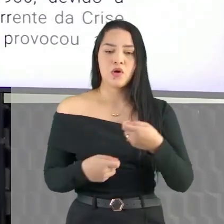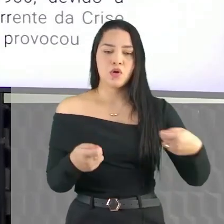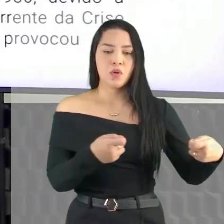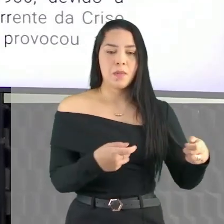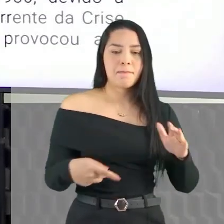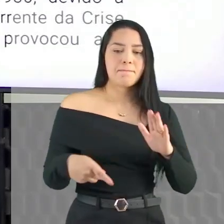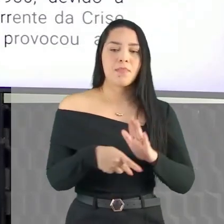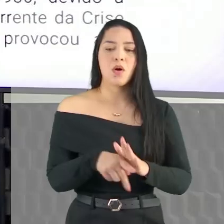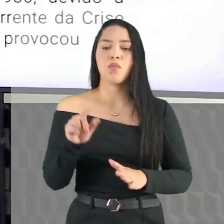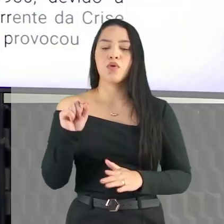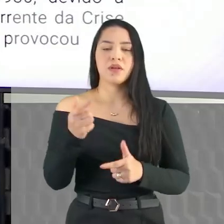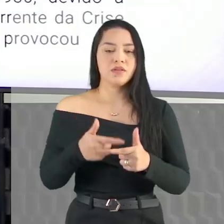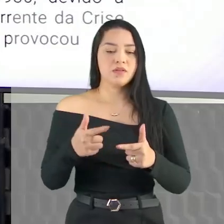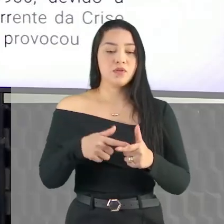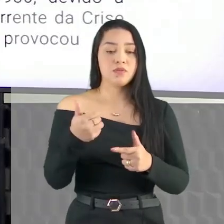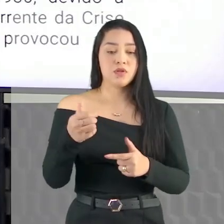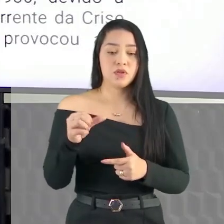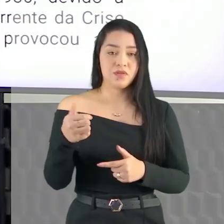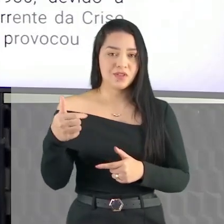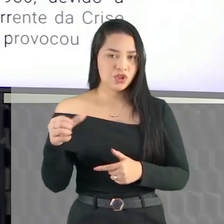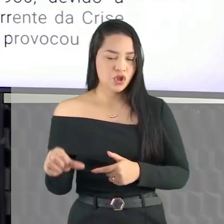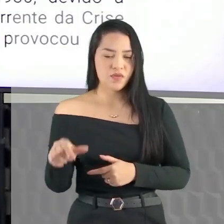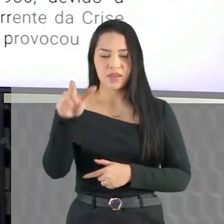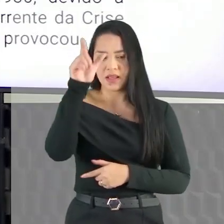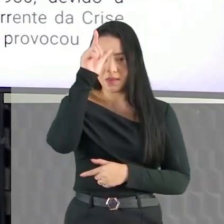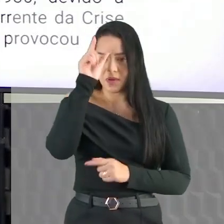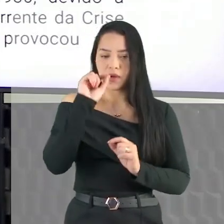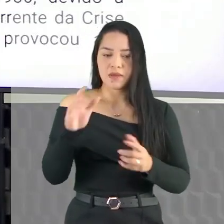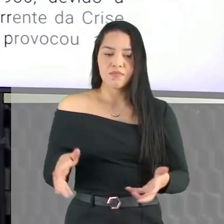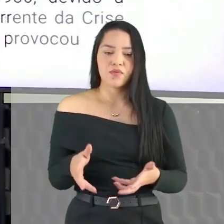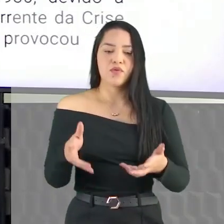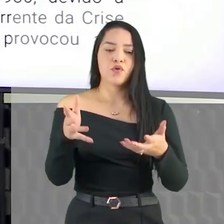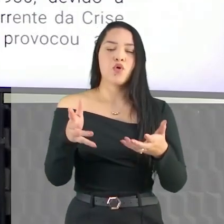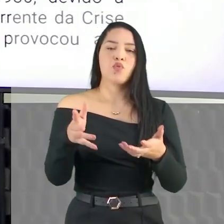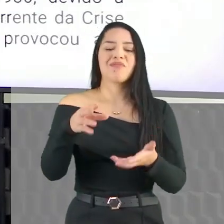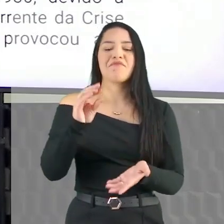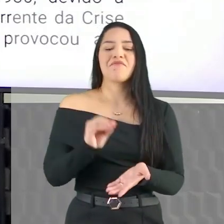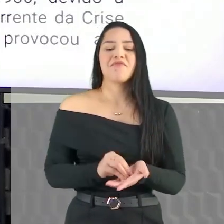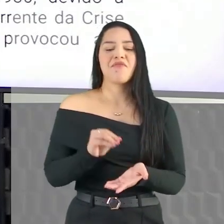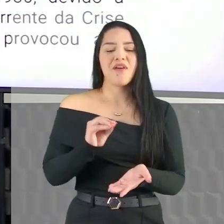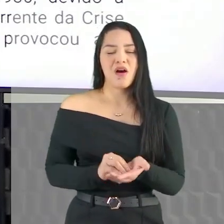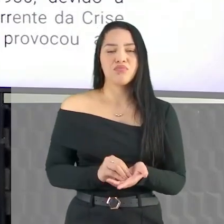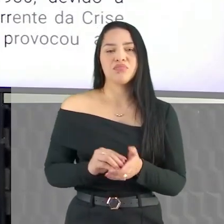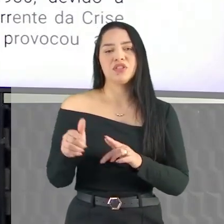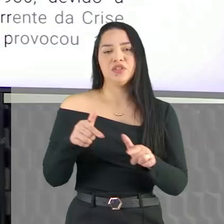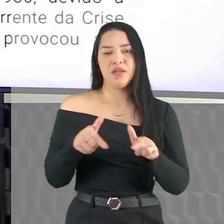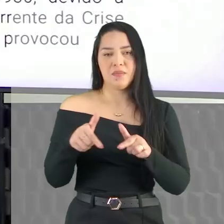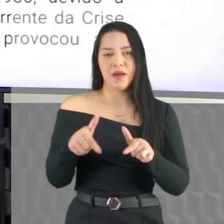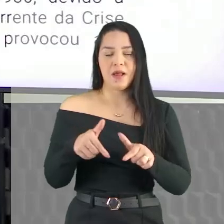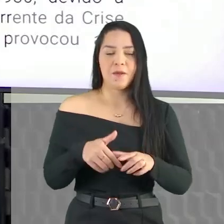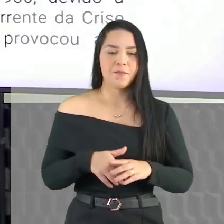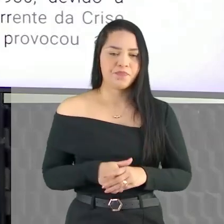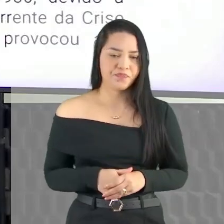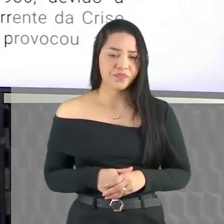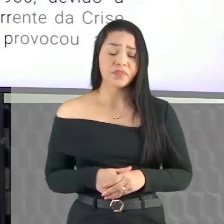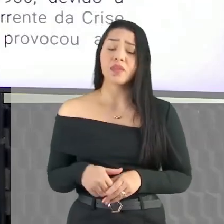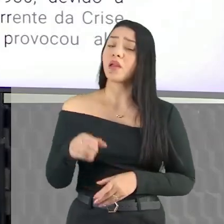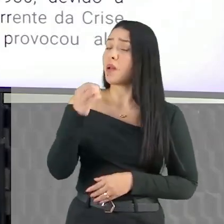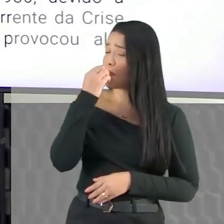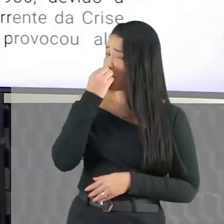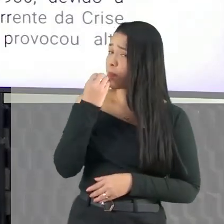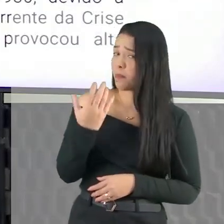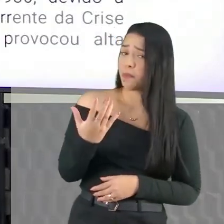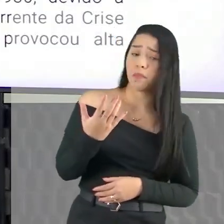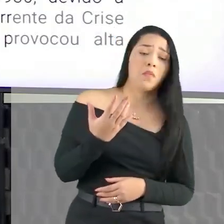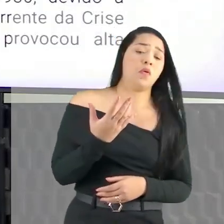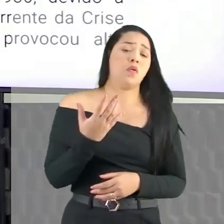da crise de 29, na Alemanha, que provocou a alta inflação e desemprego. Essa é uma boa